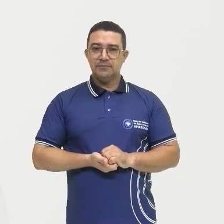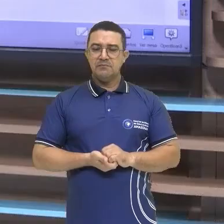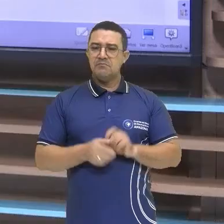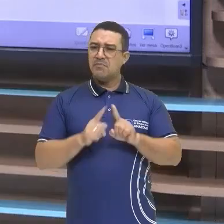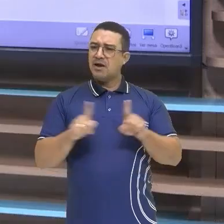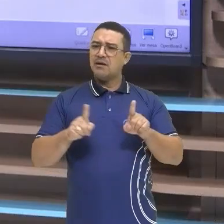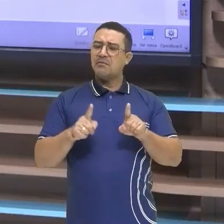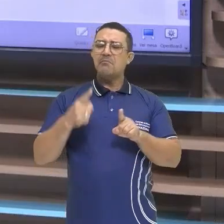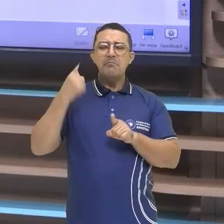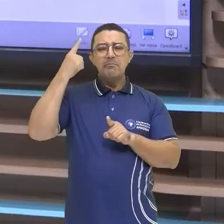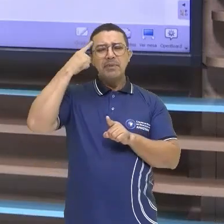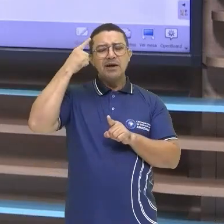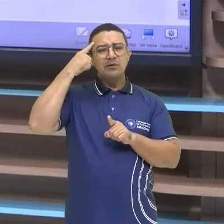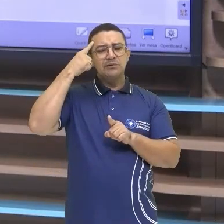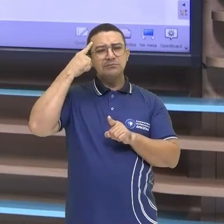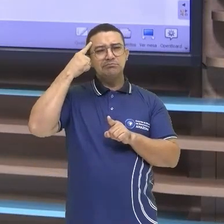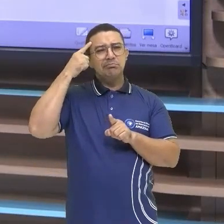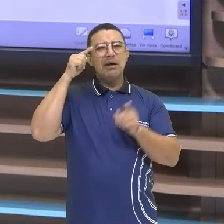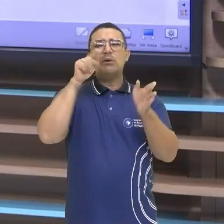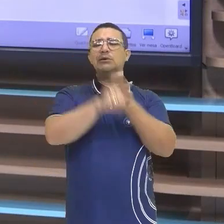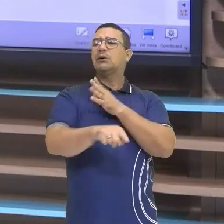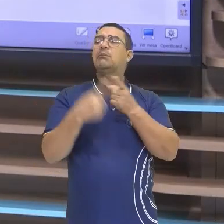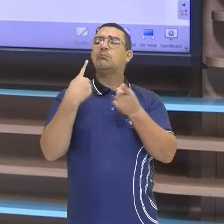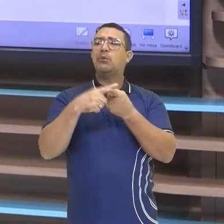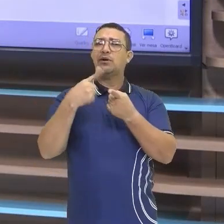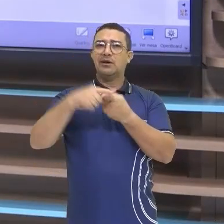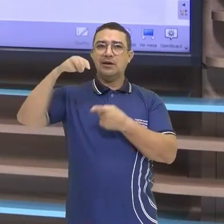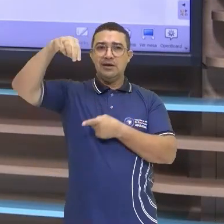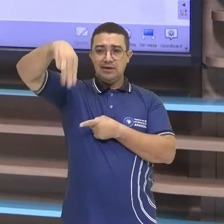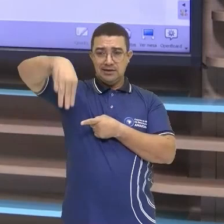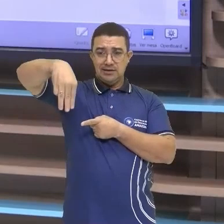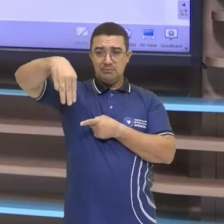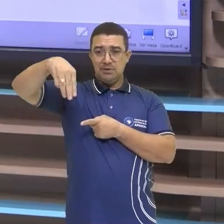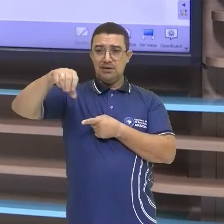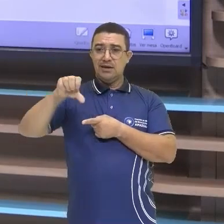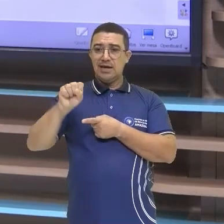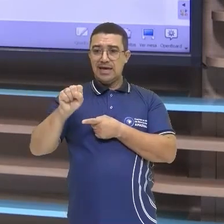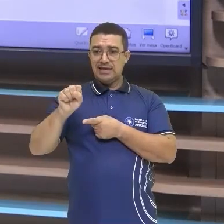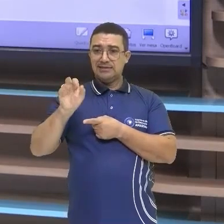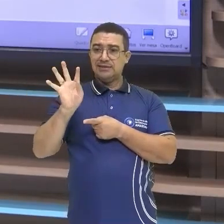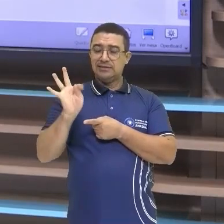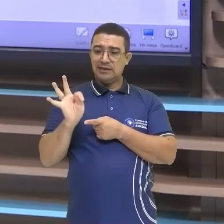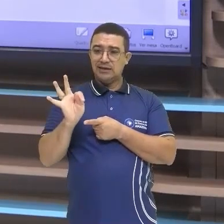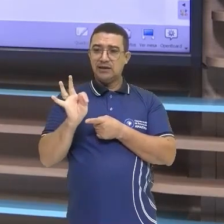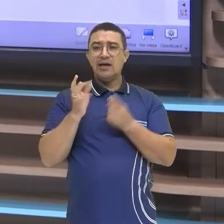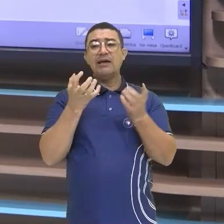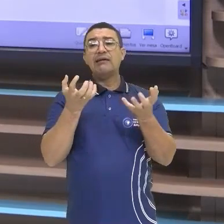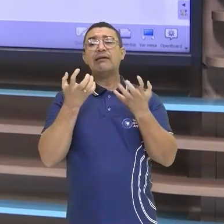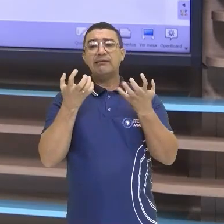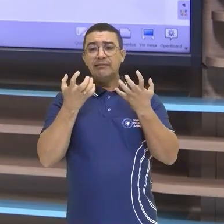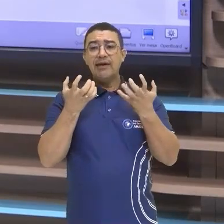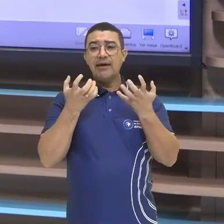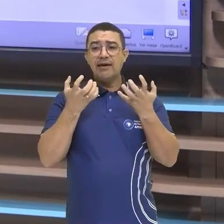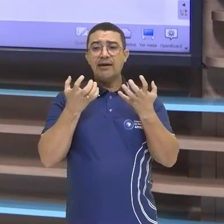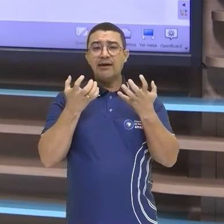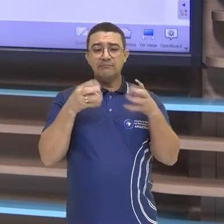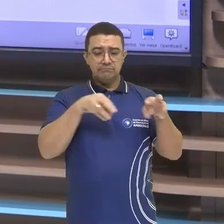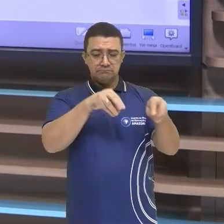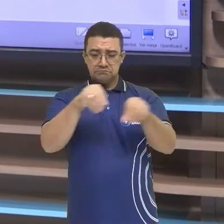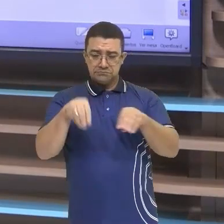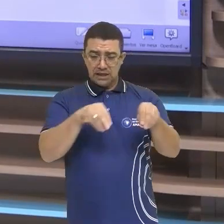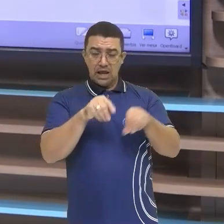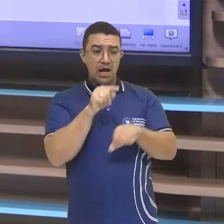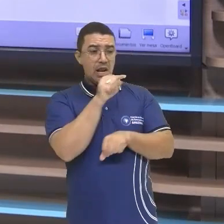professor, por que o MST quer aquelas terras que já tem alguém ali, que